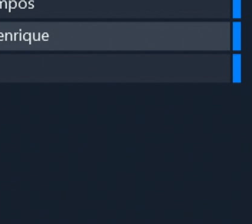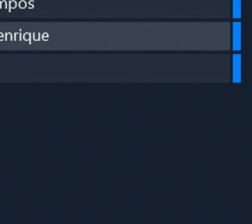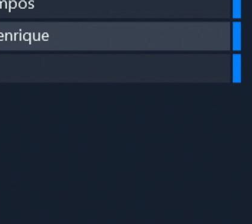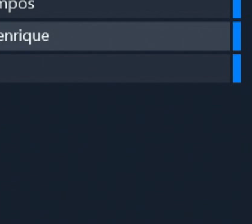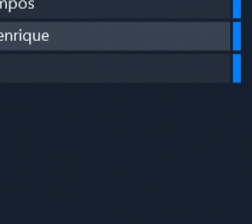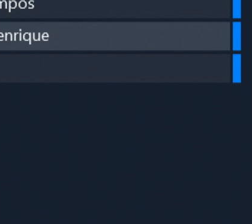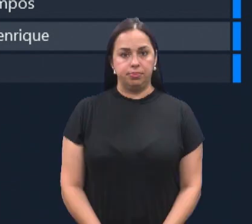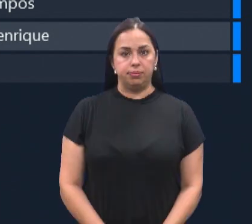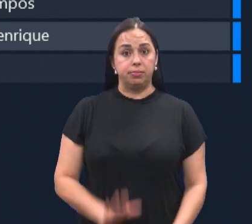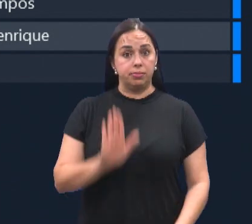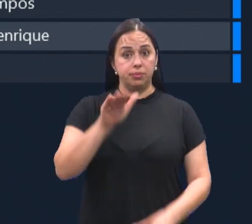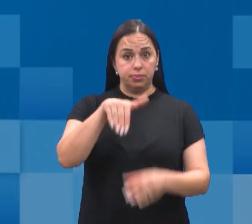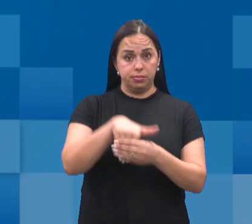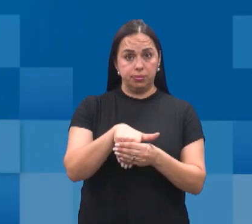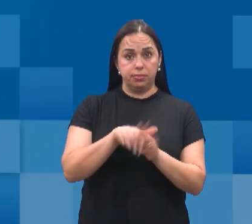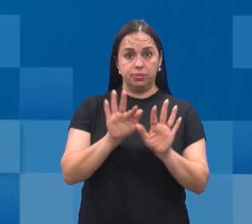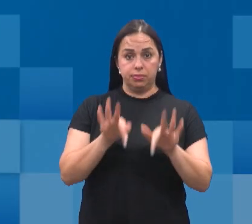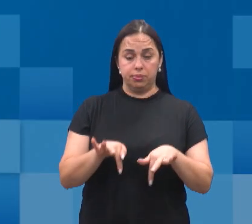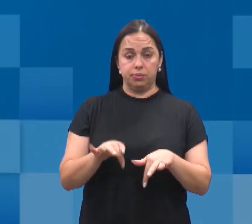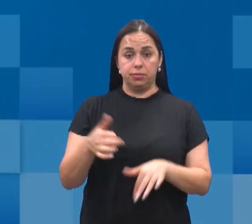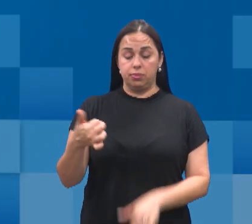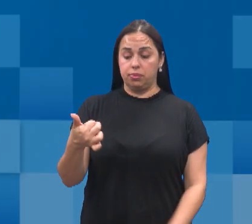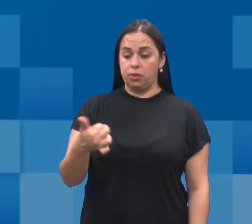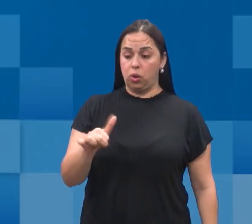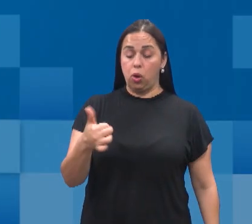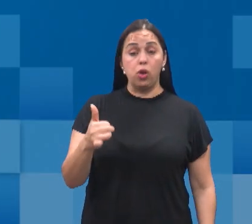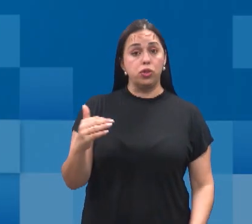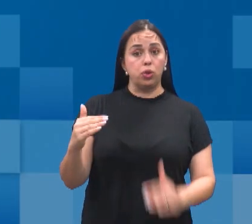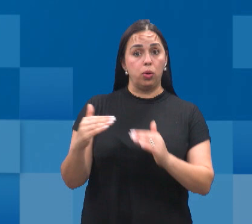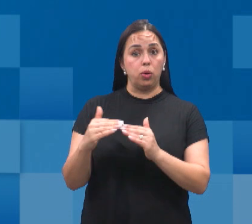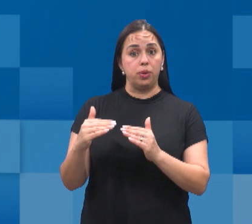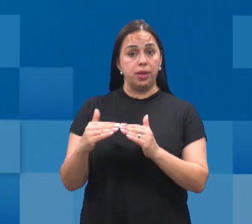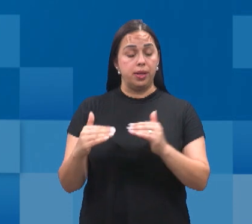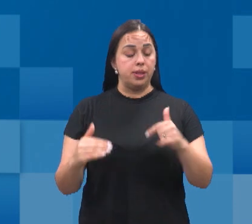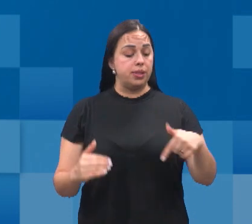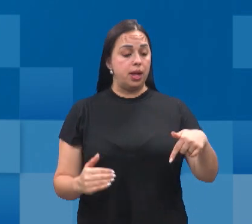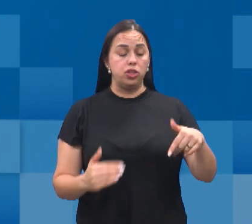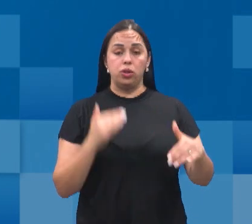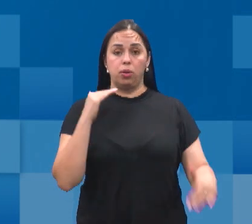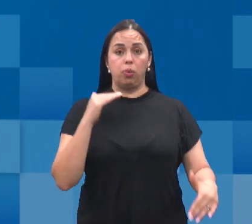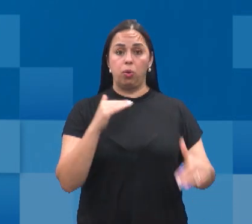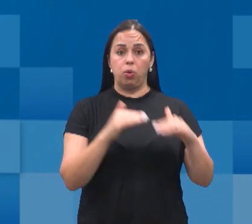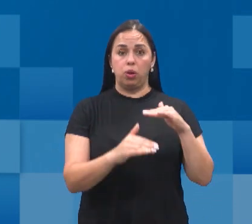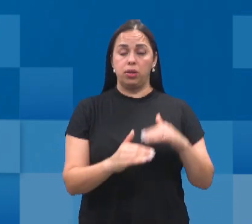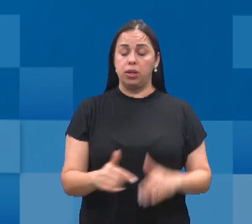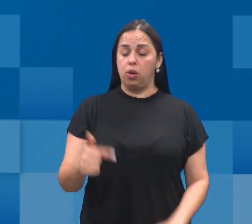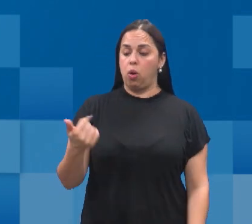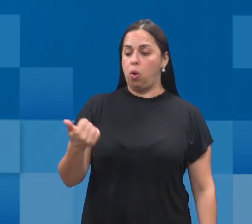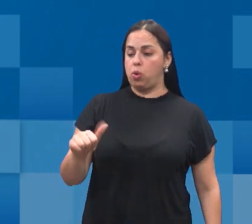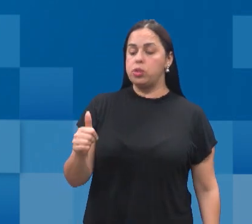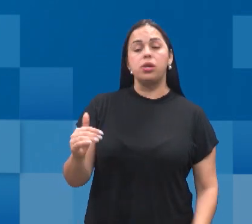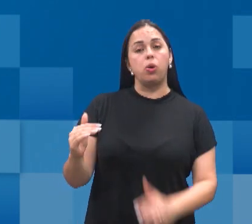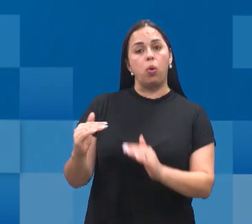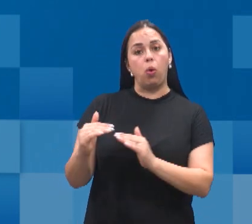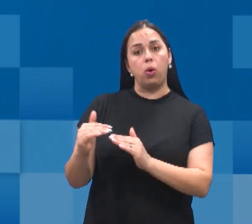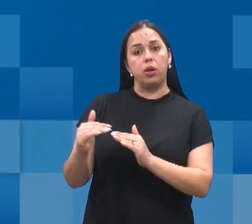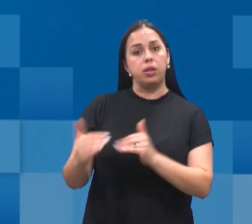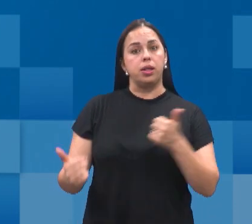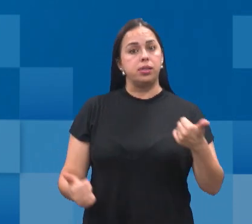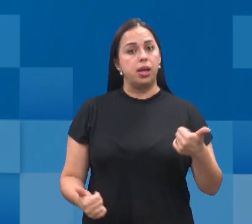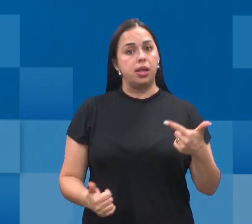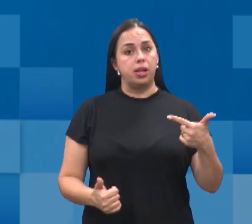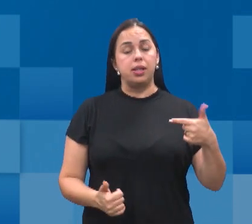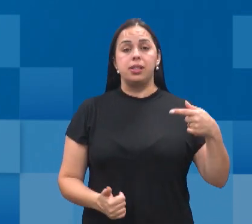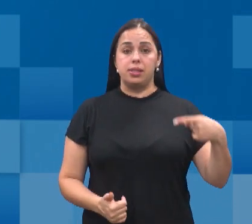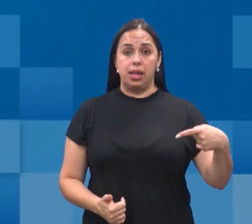Encerrada a votação. 11 votos favoráveis, 7 votos contrários. Com 11 votos favoráveis, 7 votos